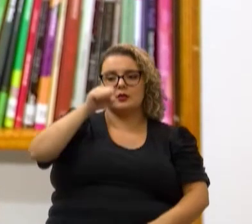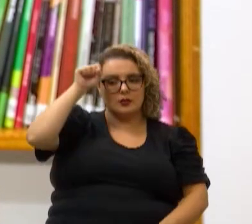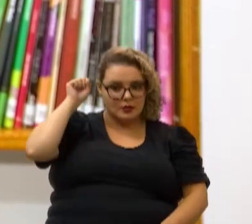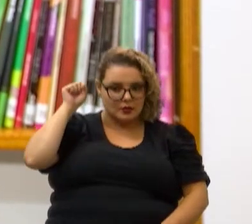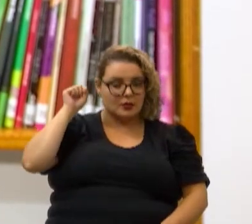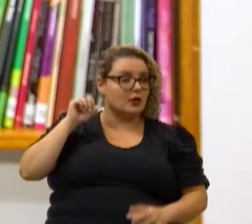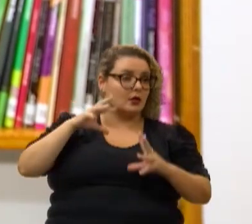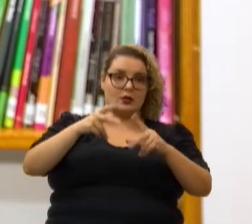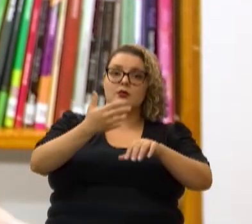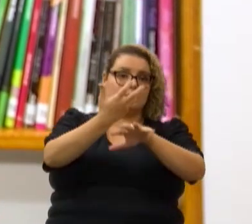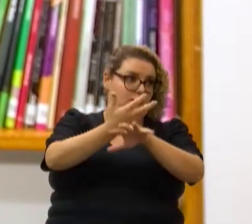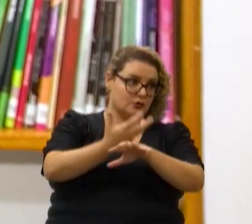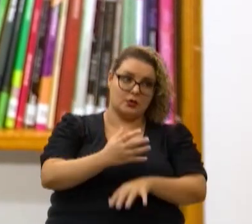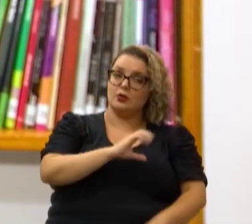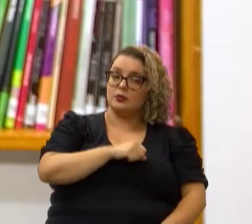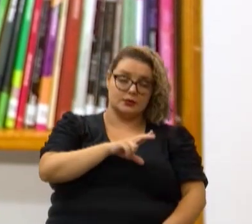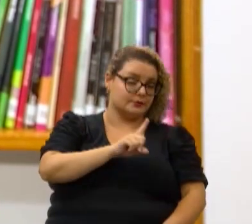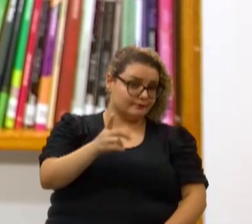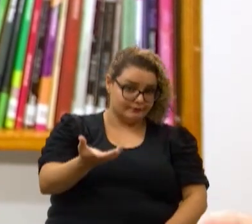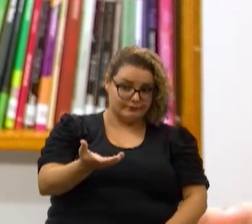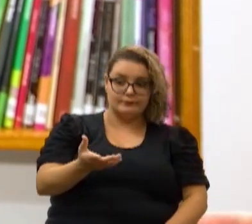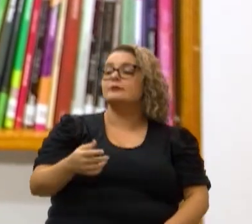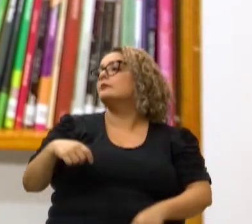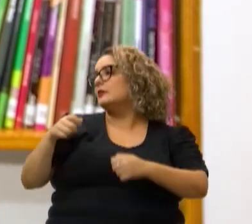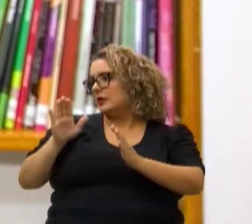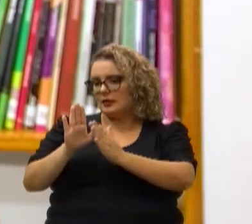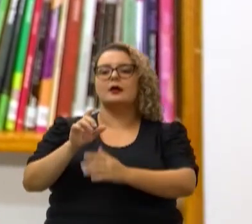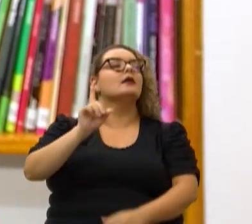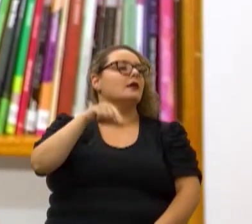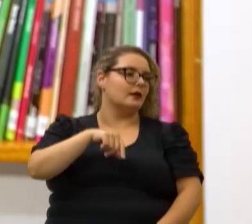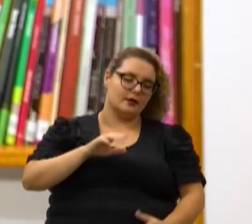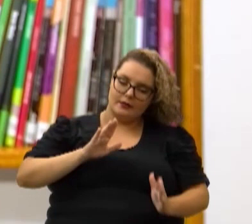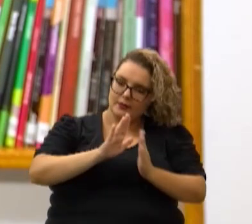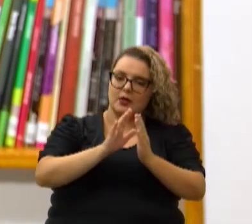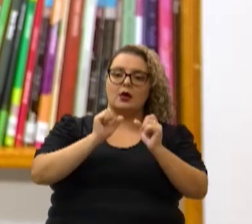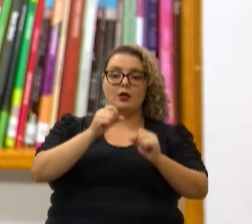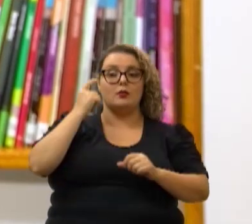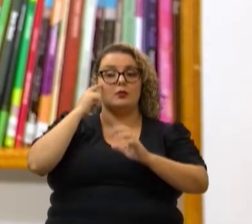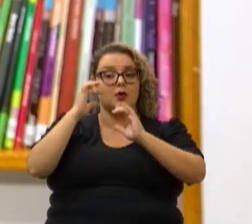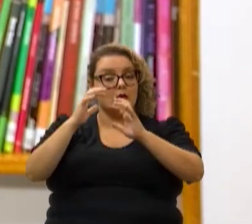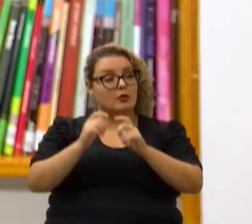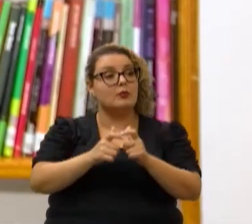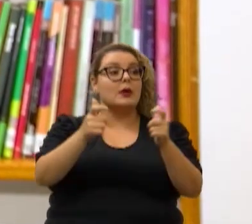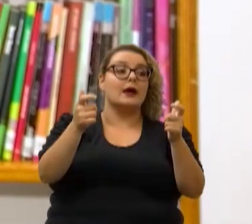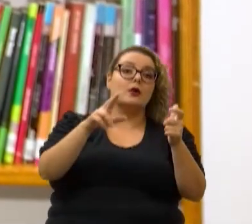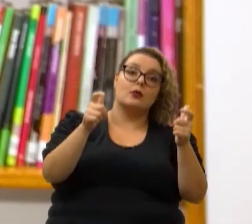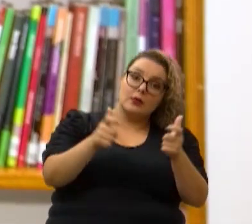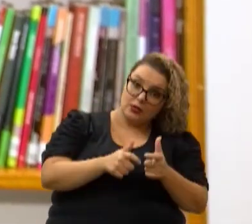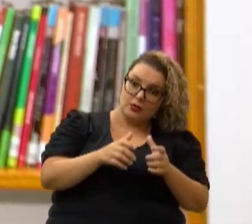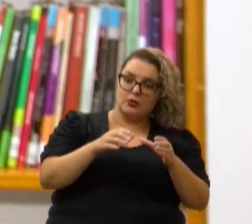carrega consigo todas as disciplinas, gostando ou não delas. Tem que encarar. Tem que encarar. A gente pode pensar em maior ou